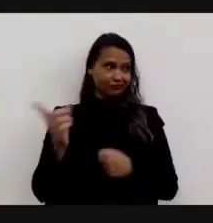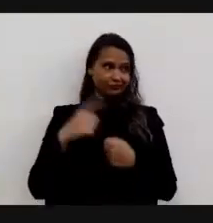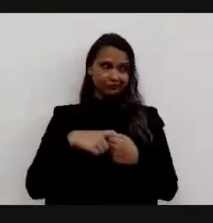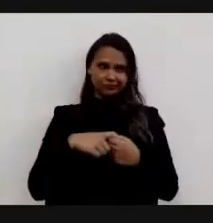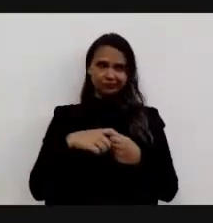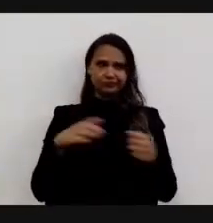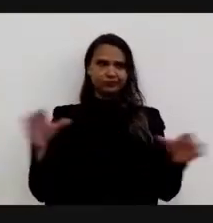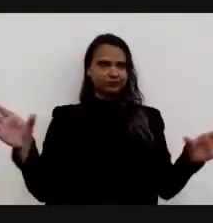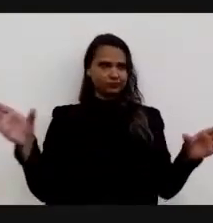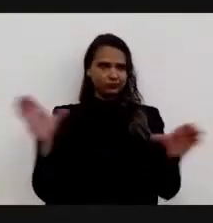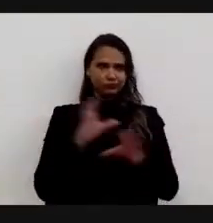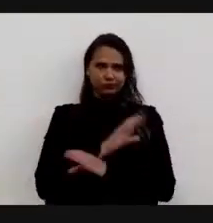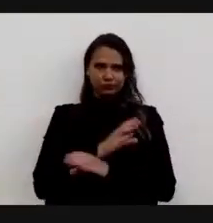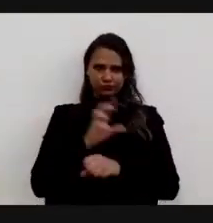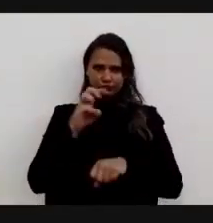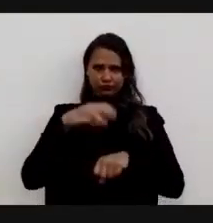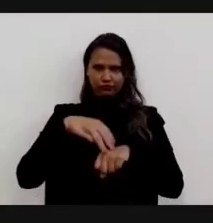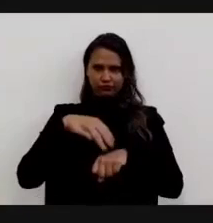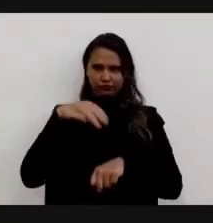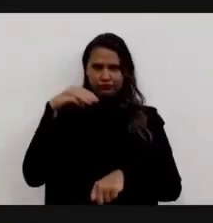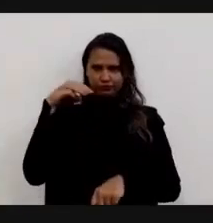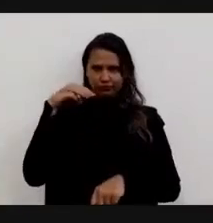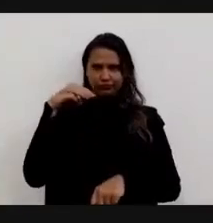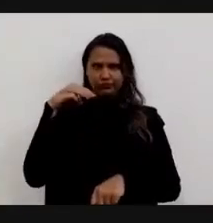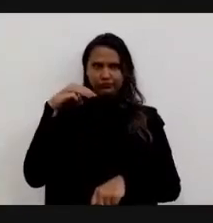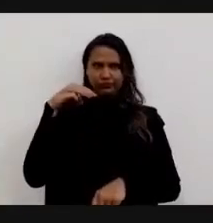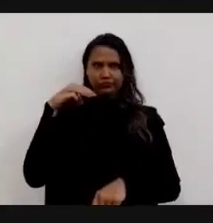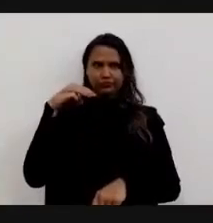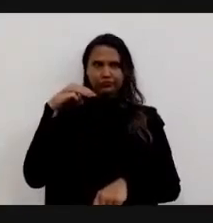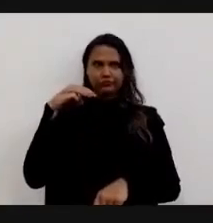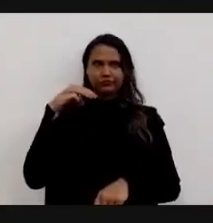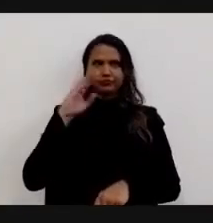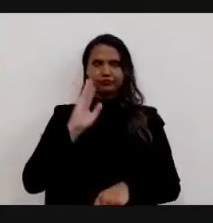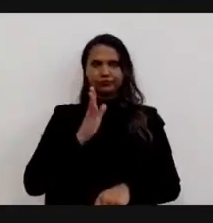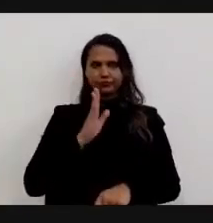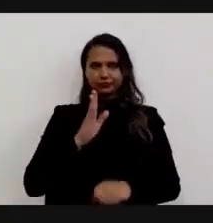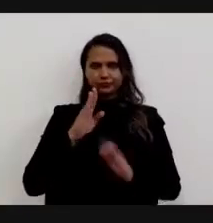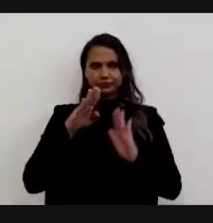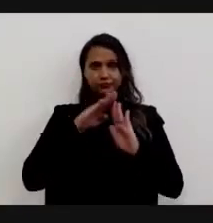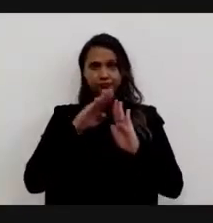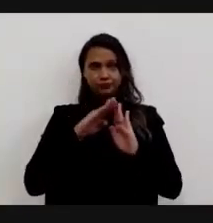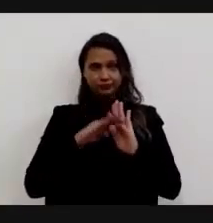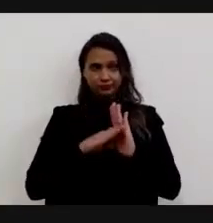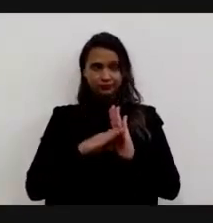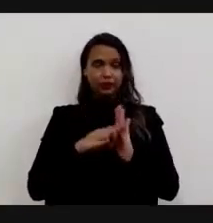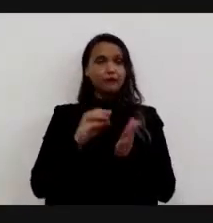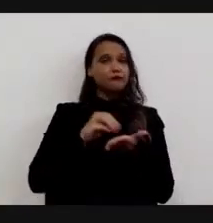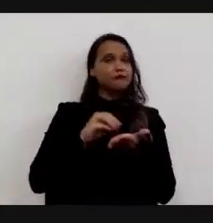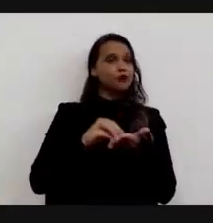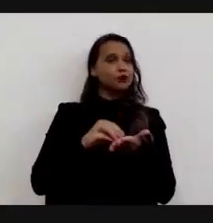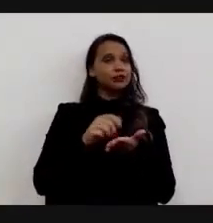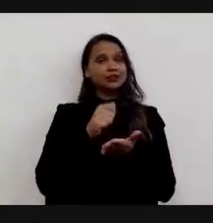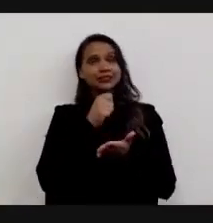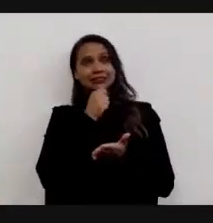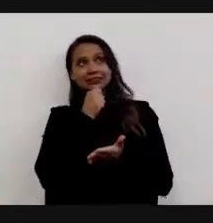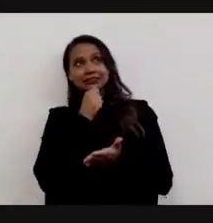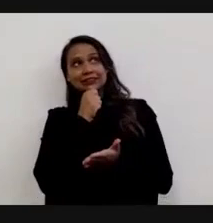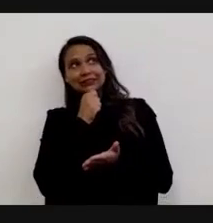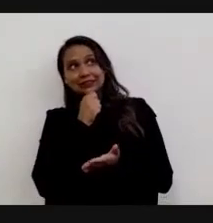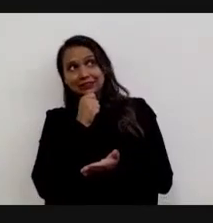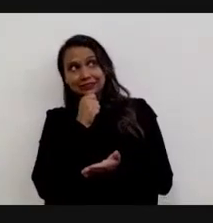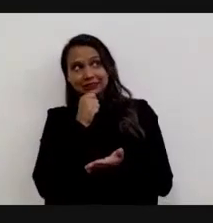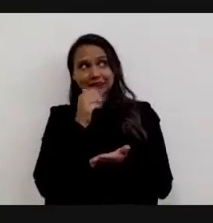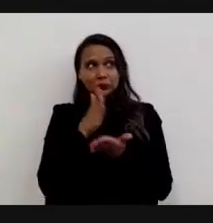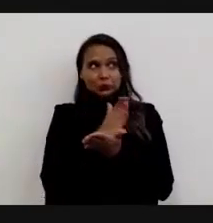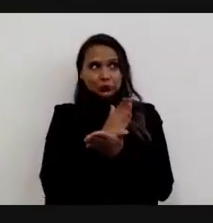Eu concluí o programa de mestrado agora, né? E defendi a minha dissertação, ainda falta homologar pelo colegiado, então não posso falar que eu sou mestre